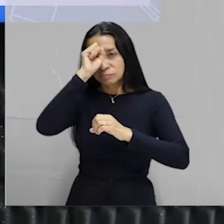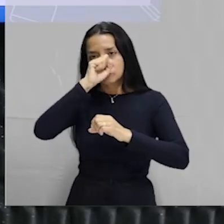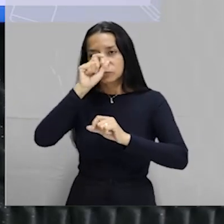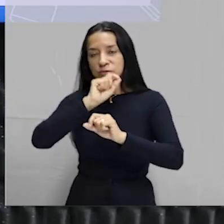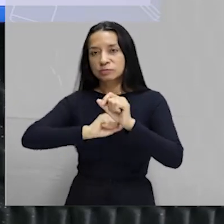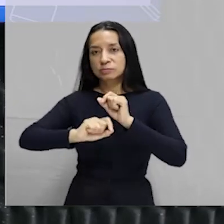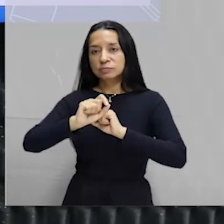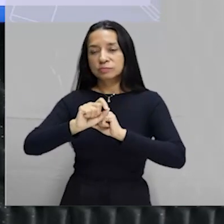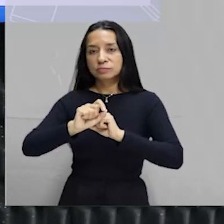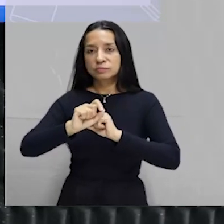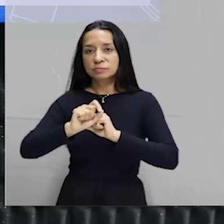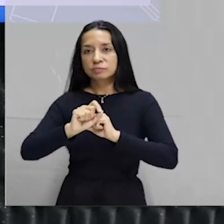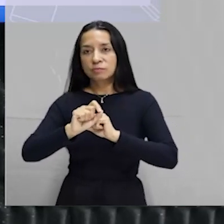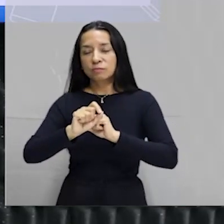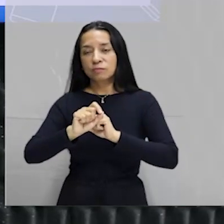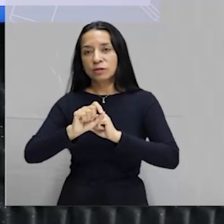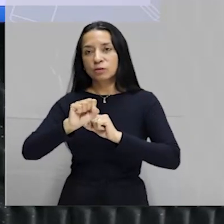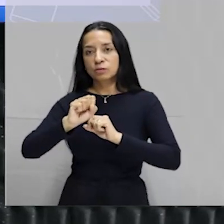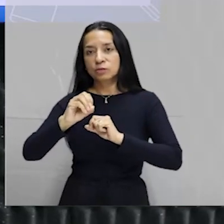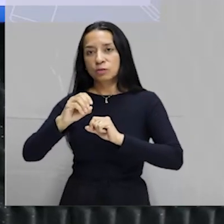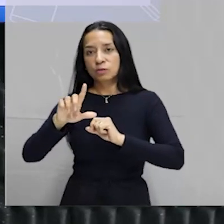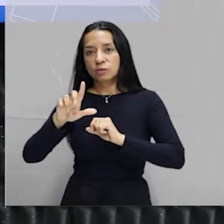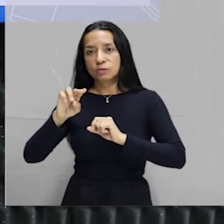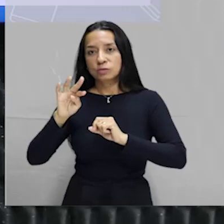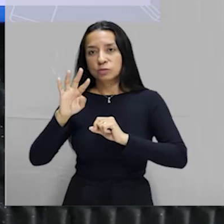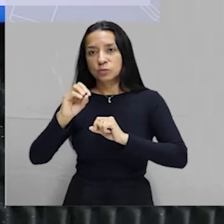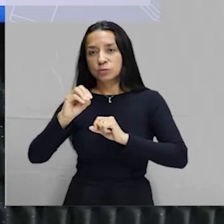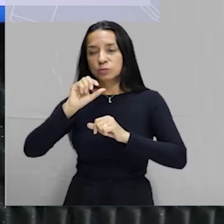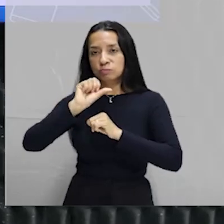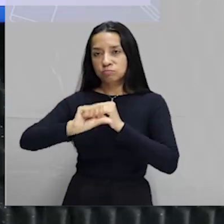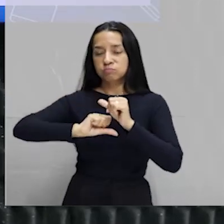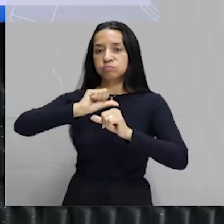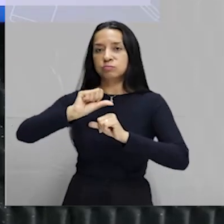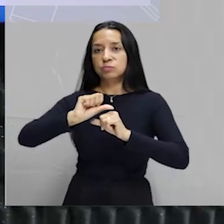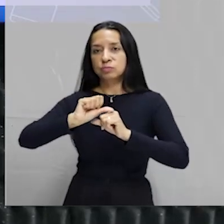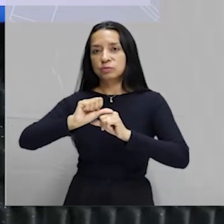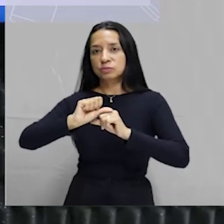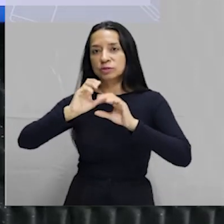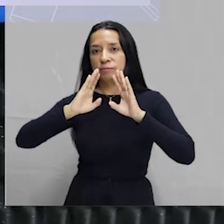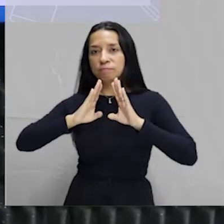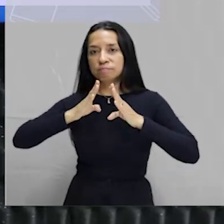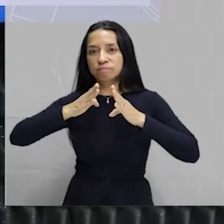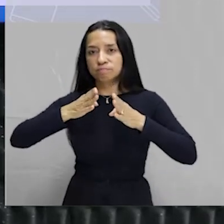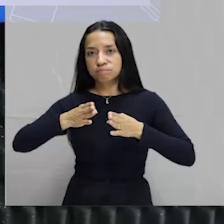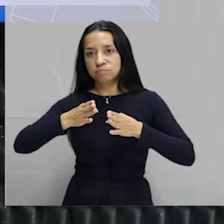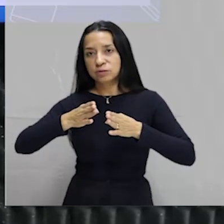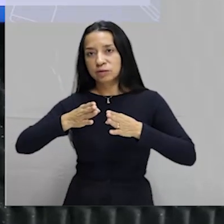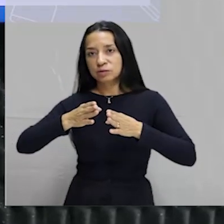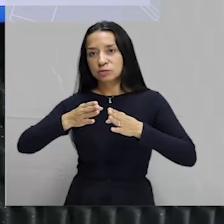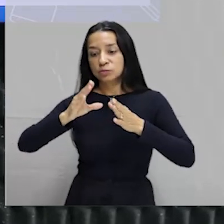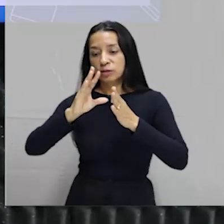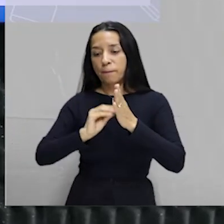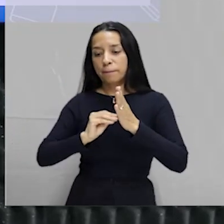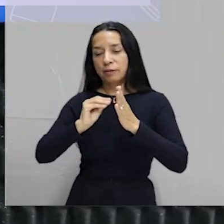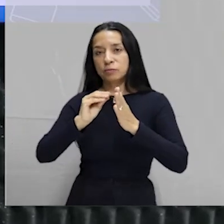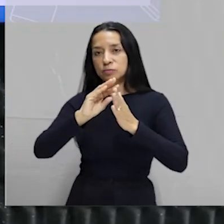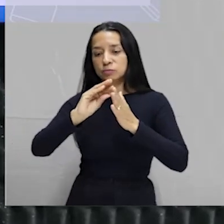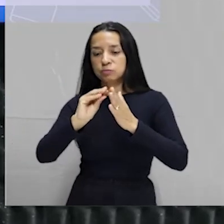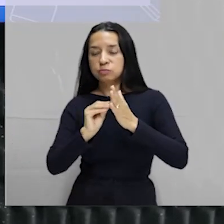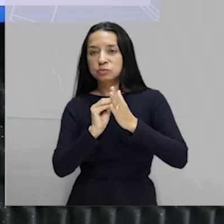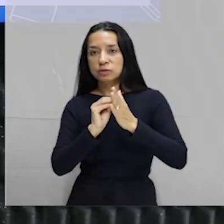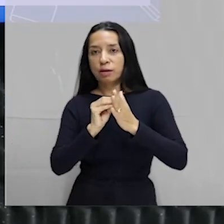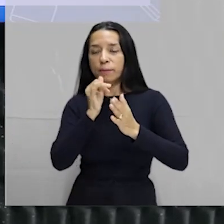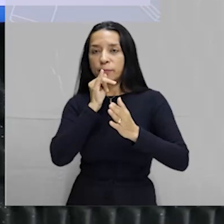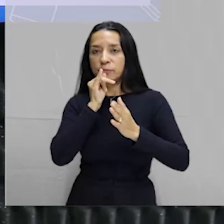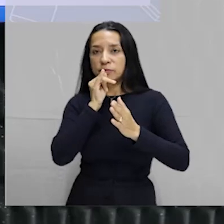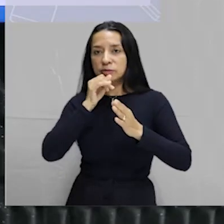que o soluto ele vai migrar de onde ele está mais concentrado para onde ele está menos concentrado. Por exemplo,